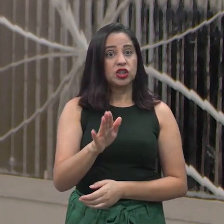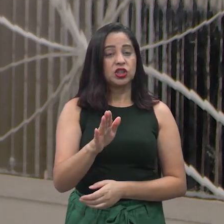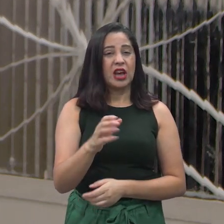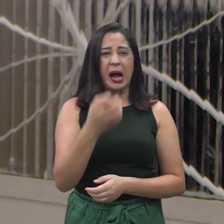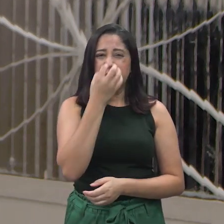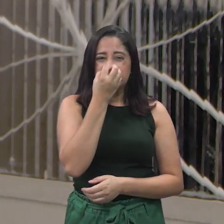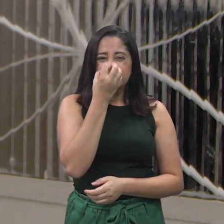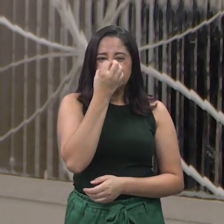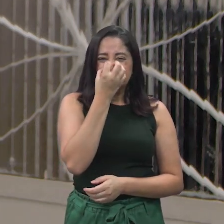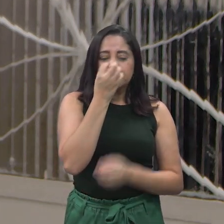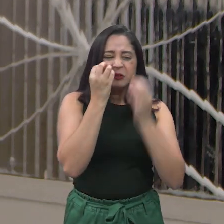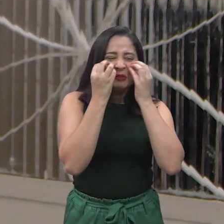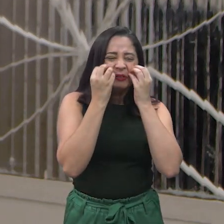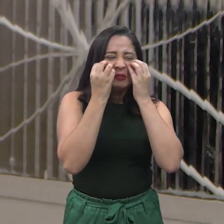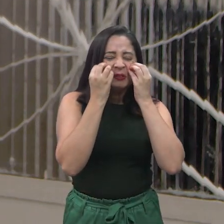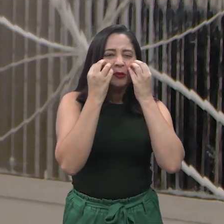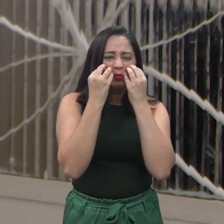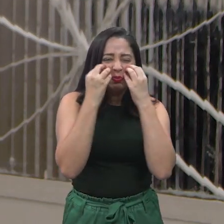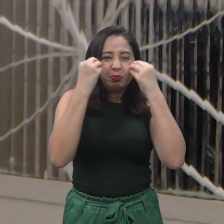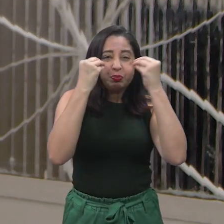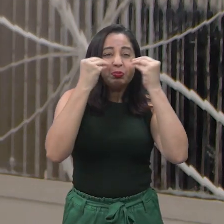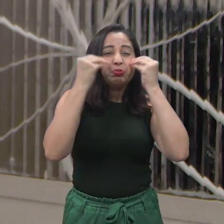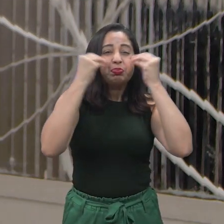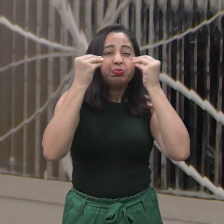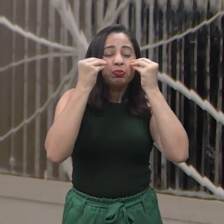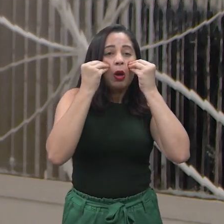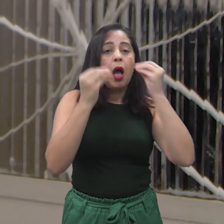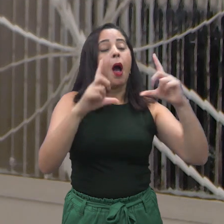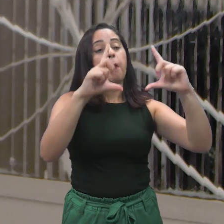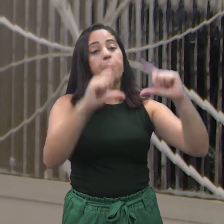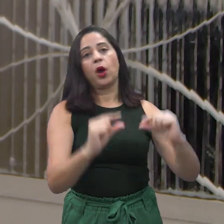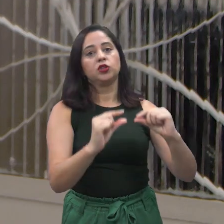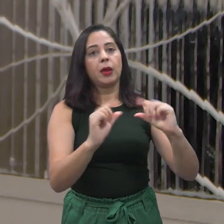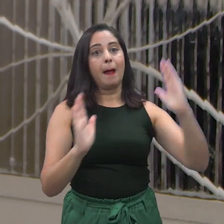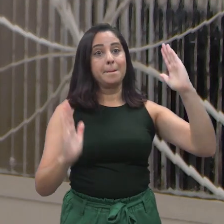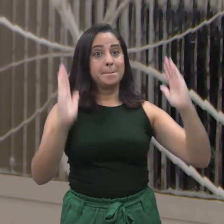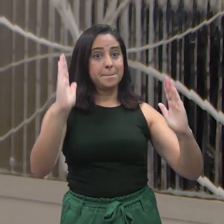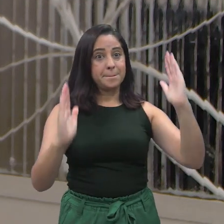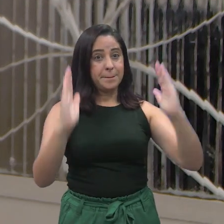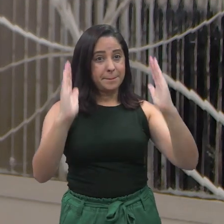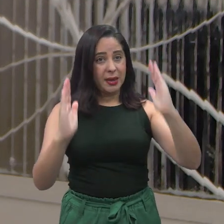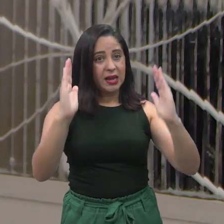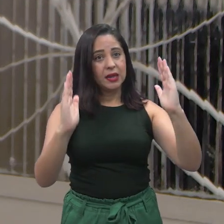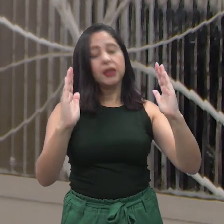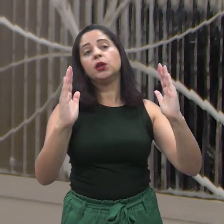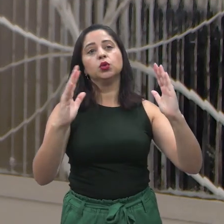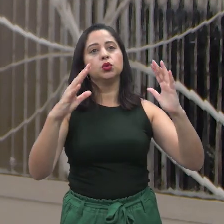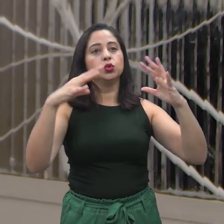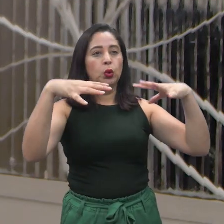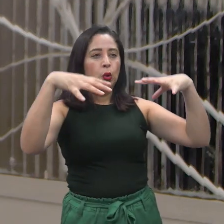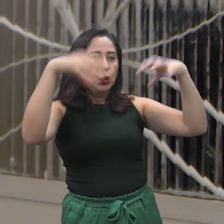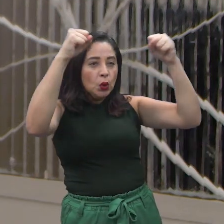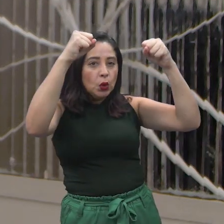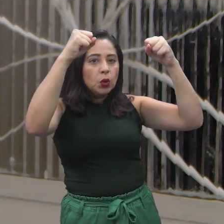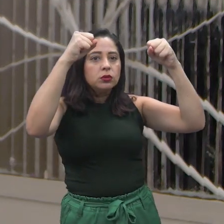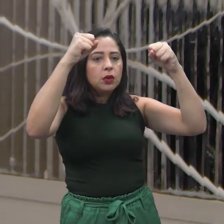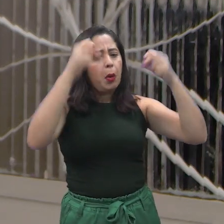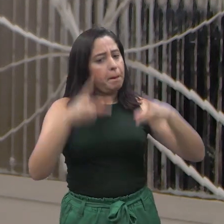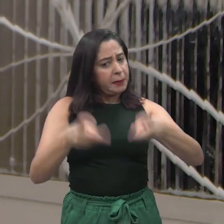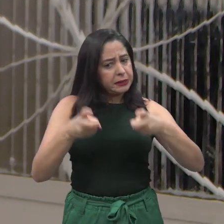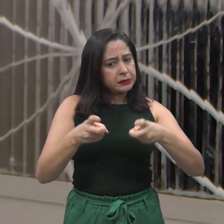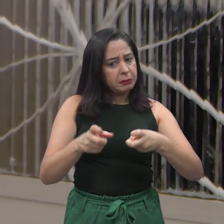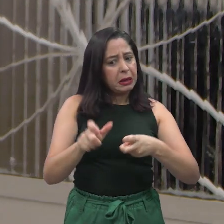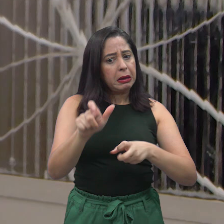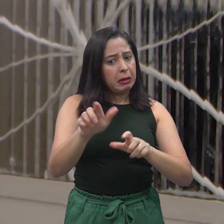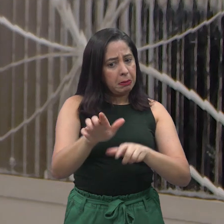de problemas respiratórios. Mesmo durante aquele período mais seco, a gente não teve grandes problemas com ela adotando essa medida. A